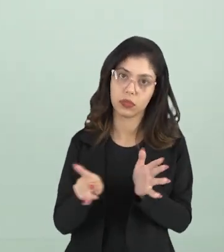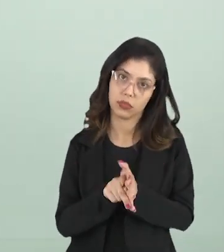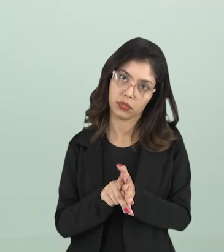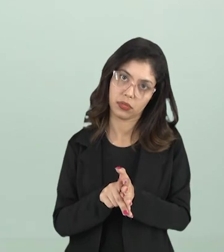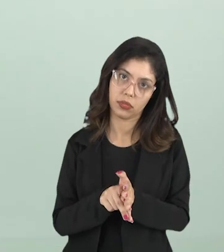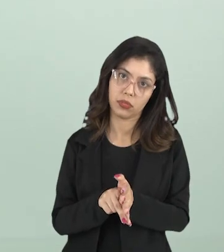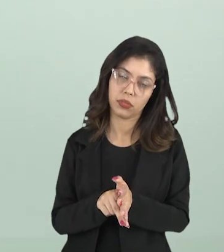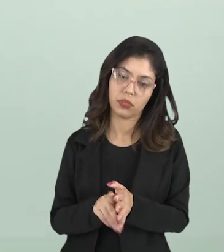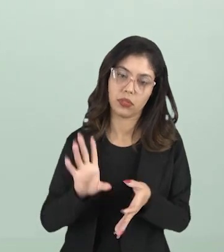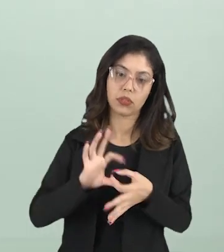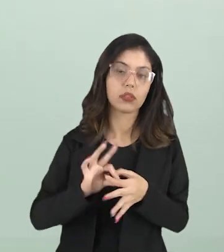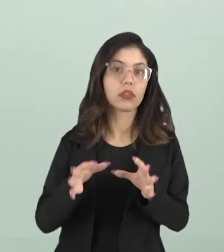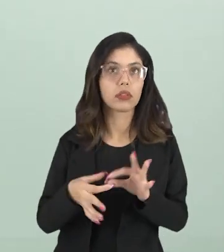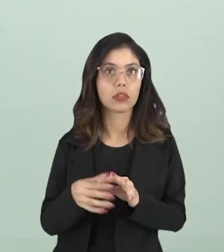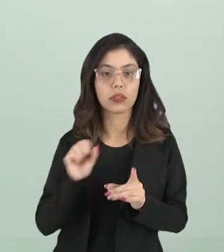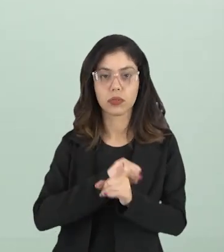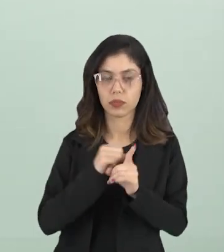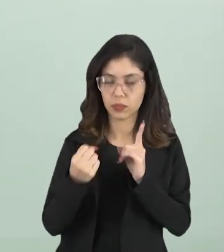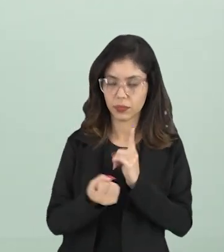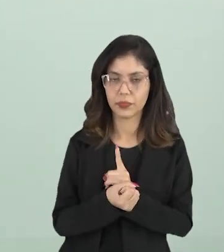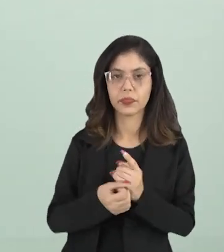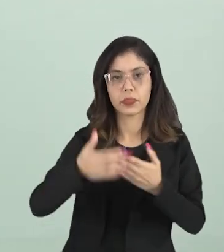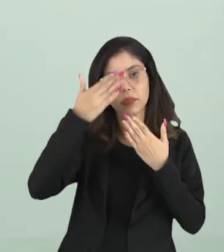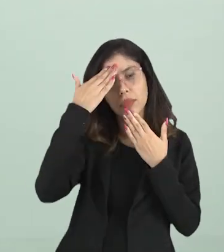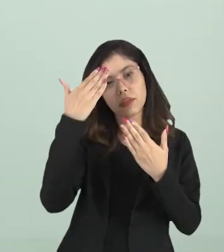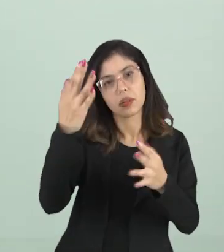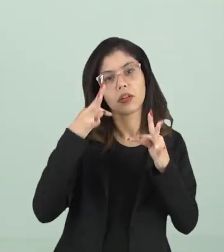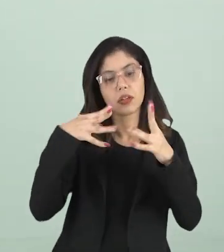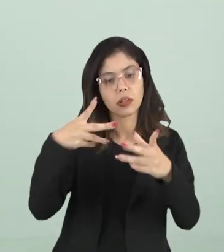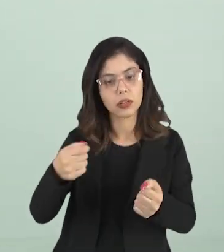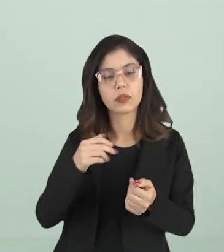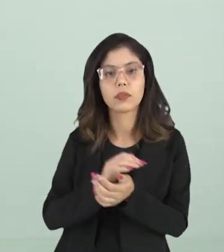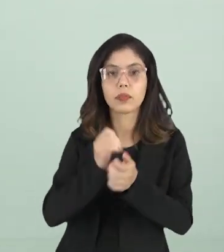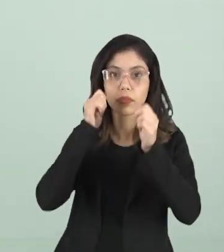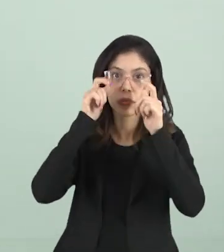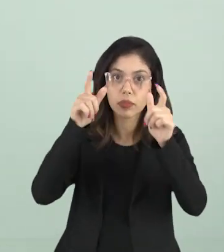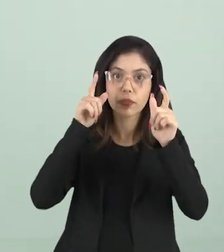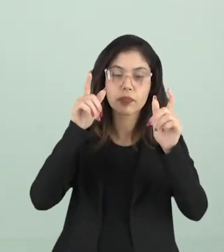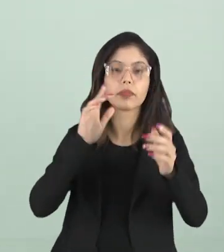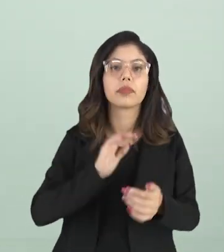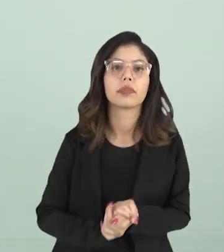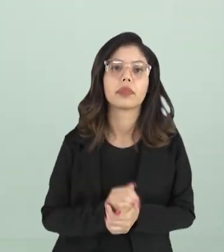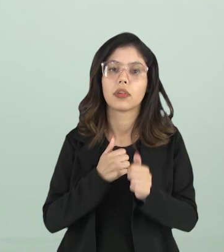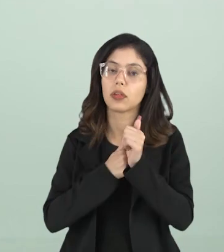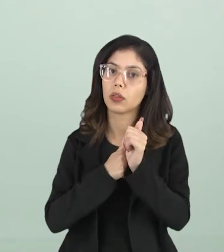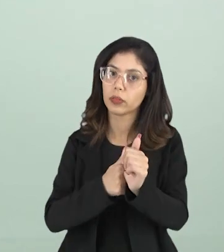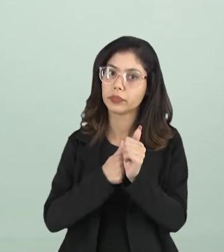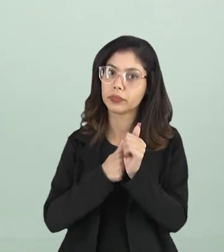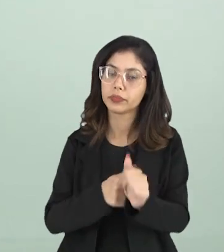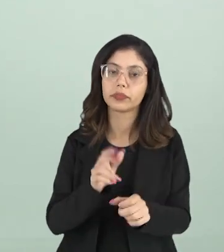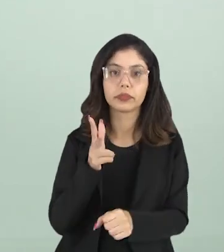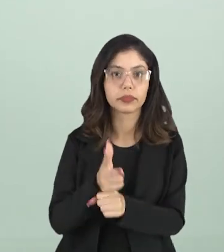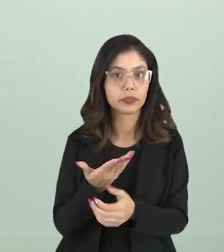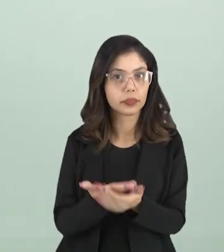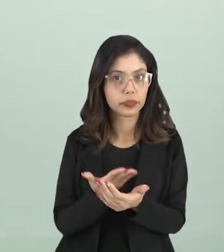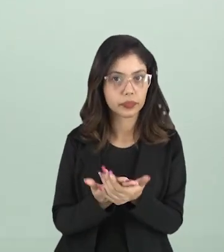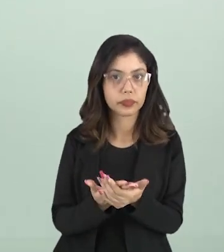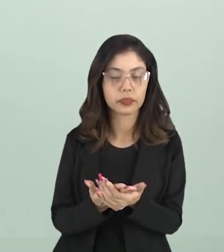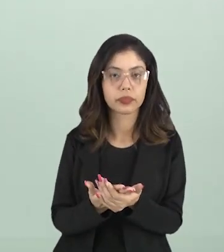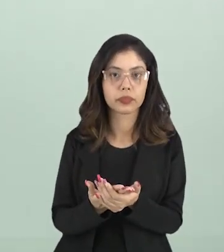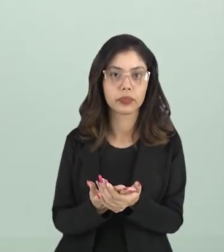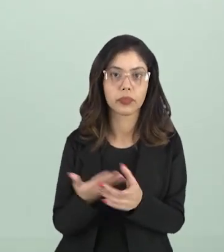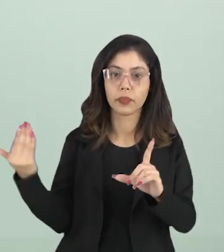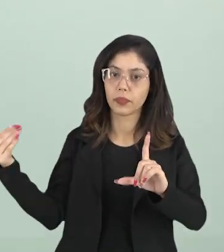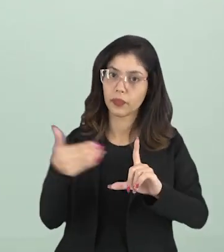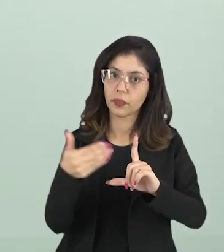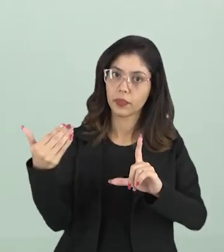no contexto social. Eu agradeço toda a sua atenção em acompanhar esta videoaula e não deixe de